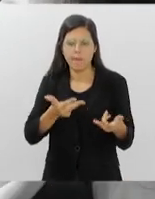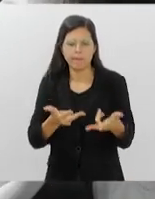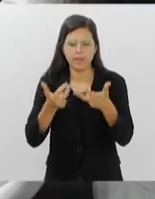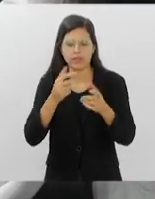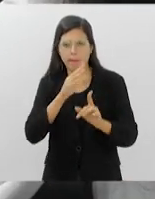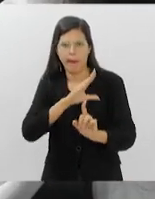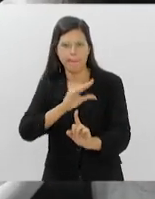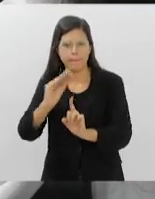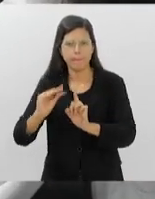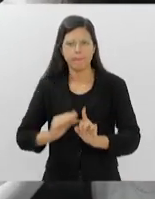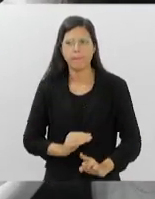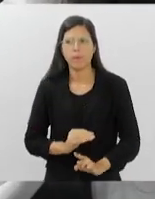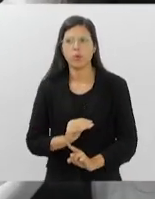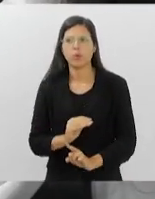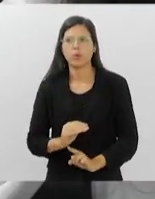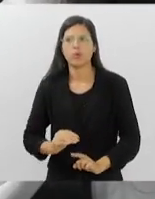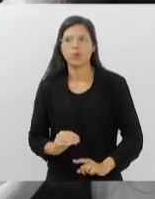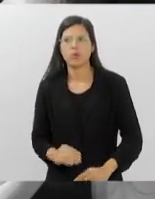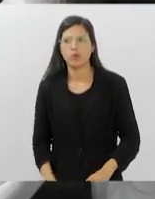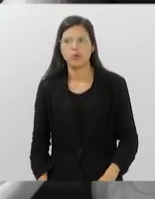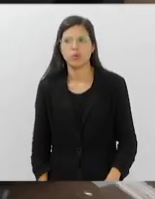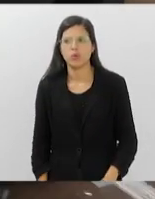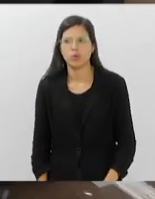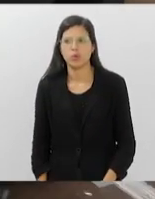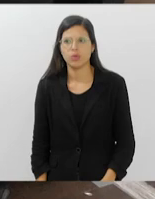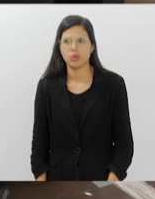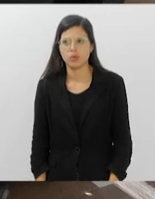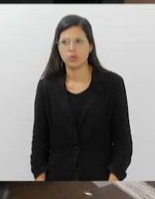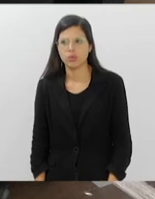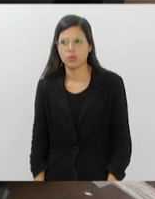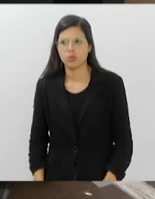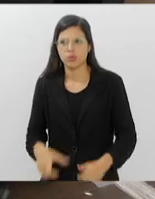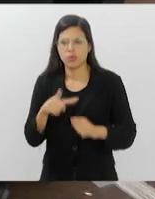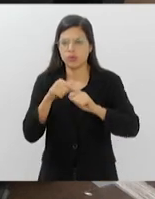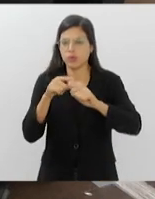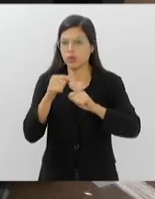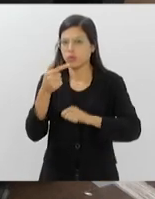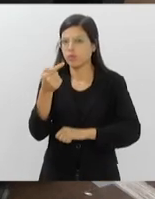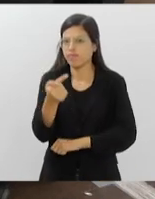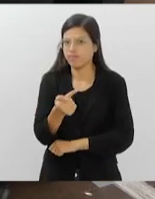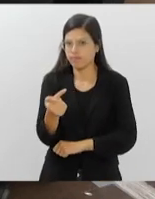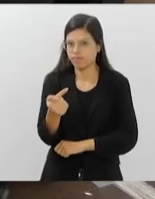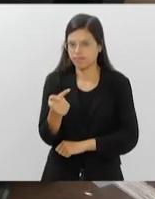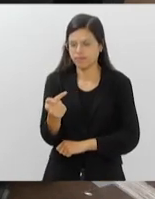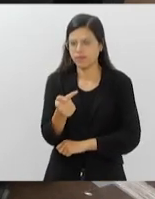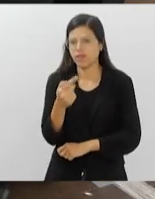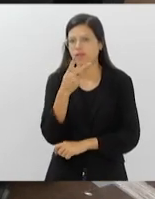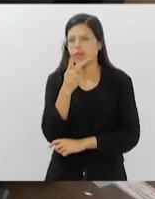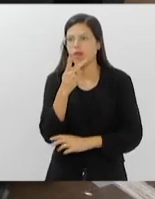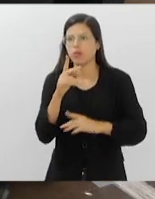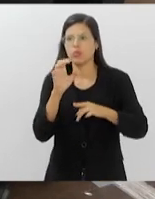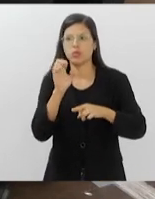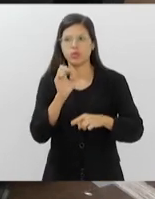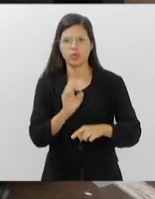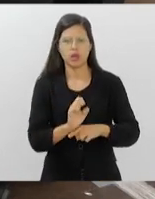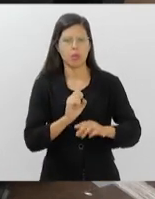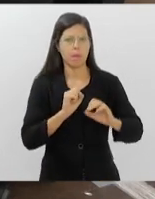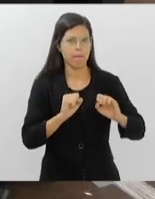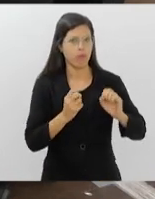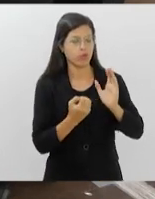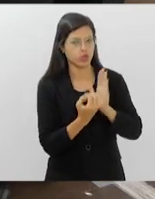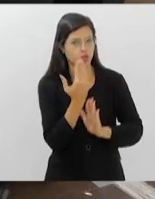outras providências. Peraí, esse é o terceiro? Pois é. E no artigo 7º, fala que o Estado poderá criar